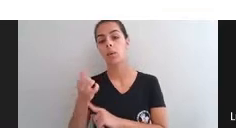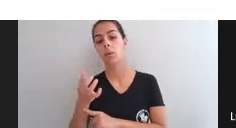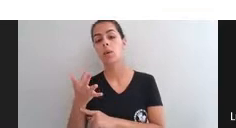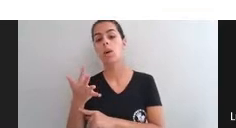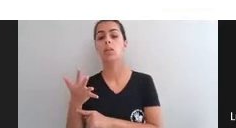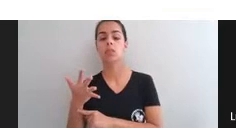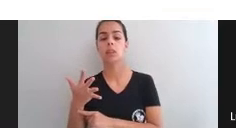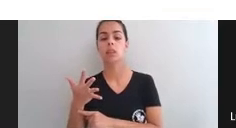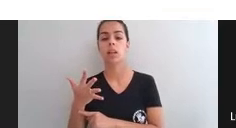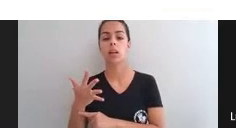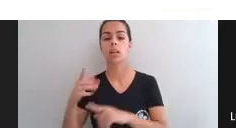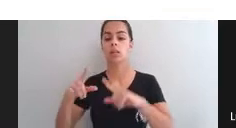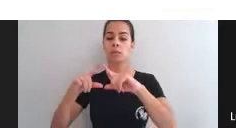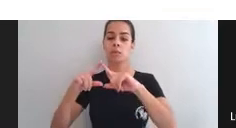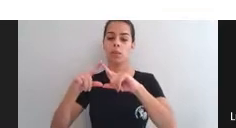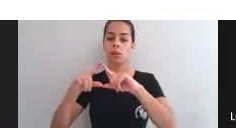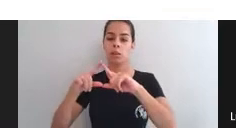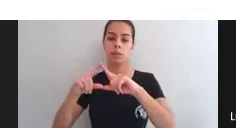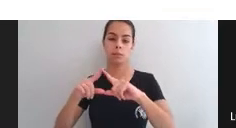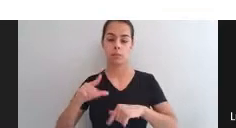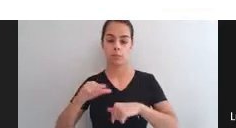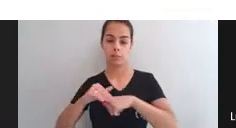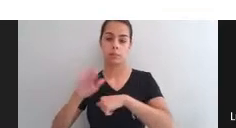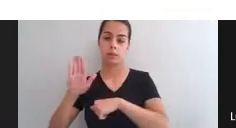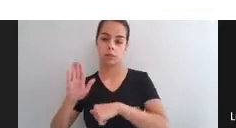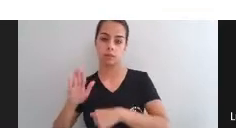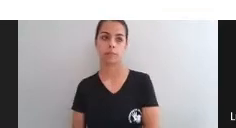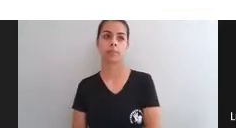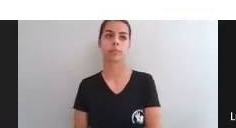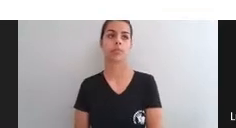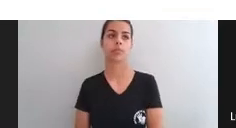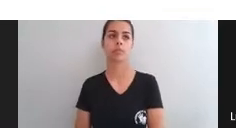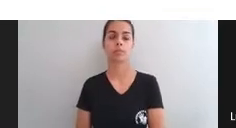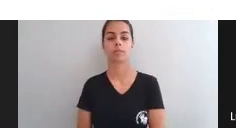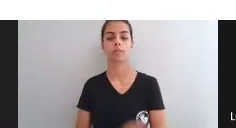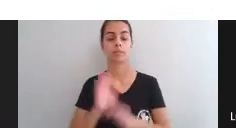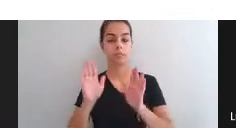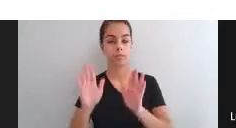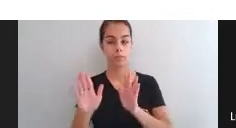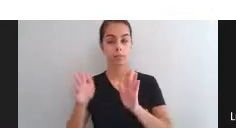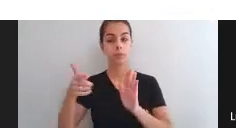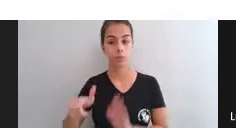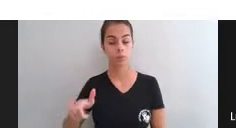quantidadezinha aqui, delta, além disso. Só que, de novo,